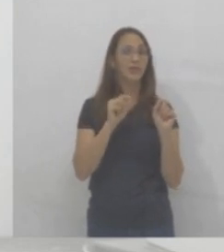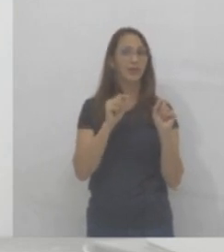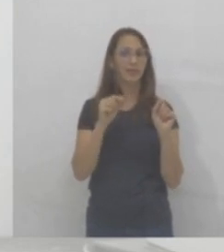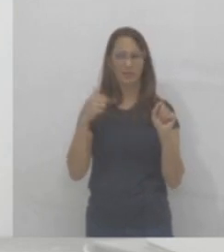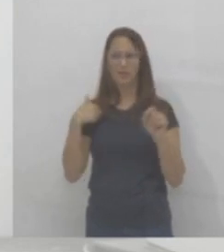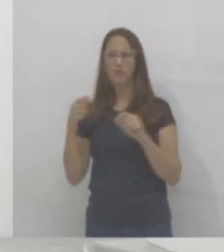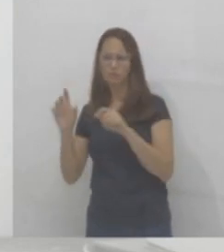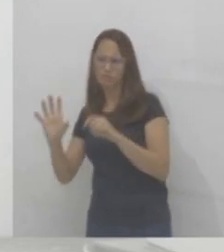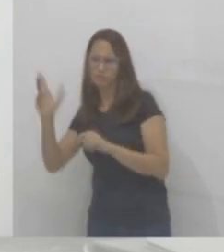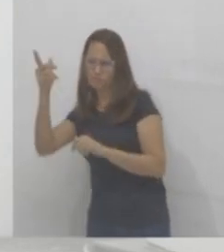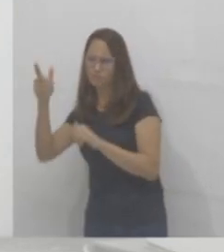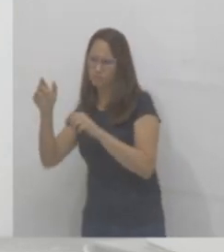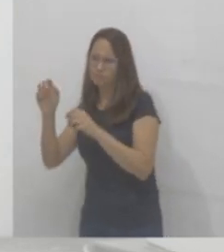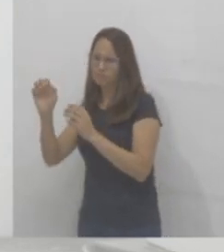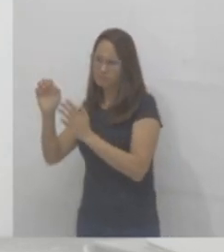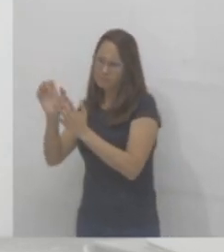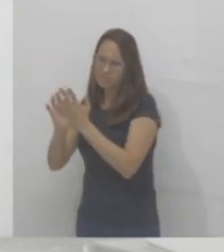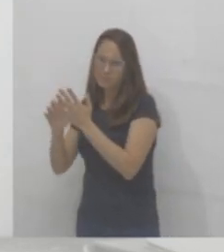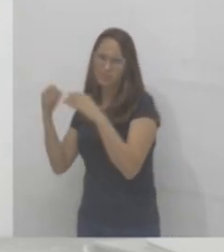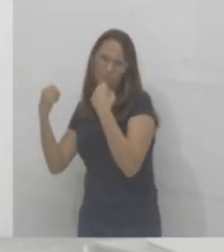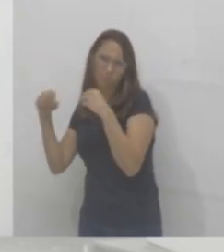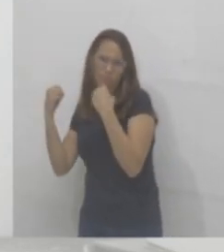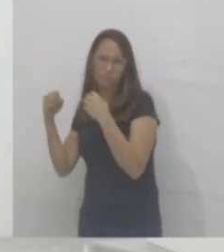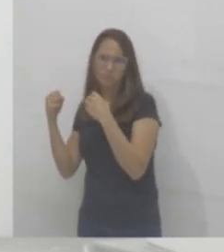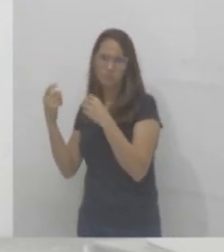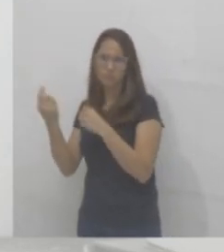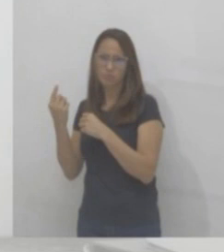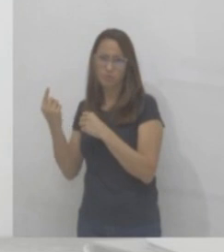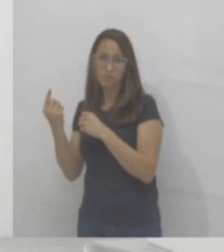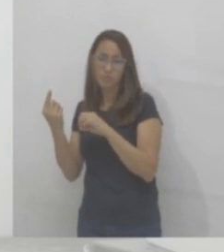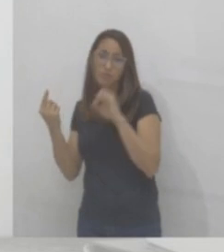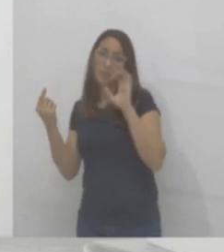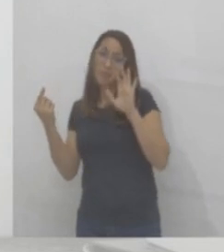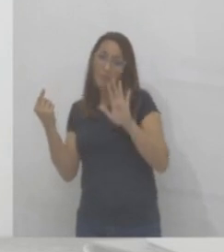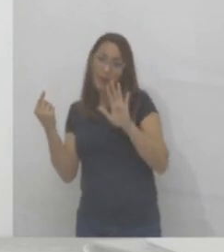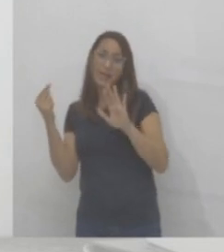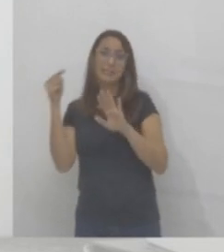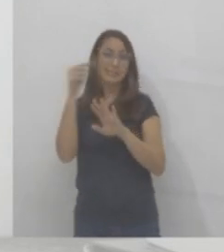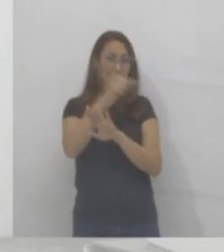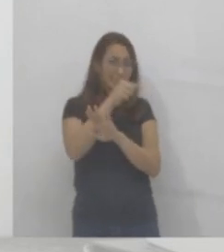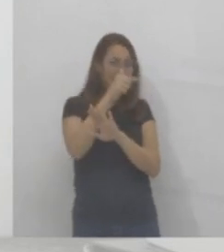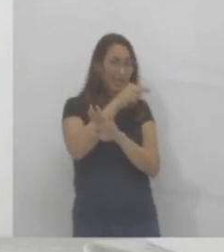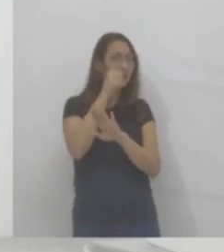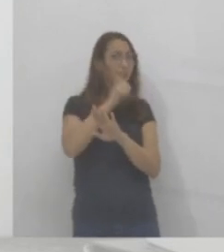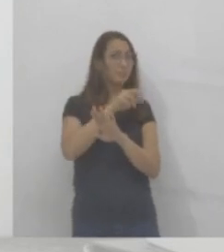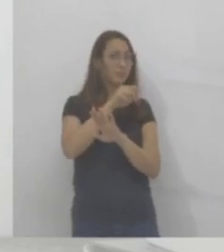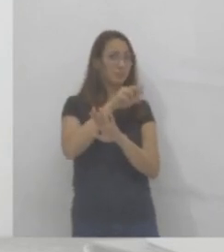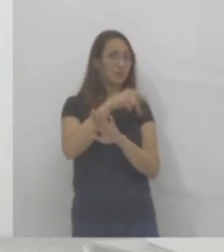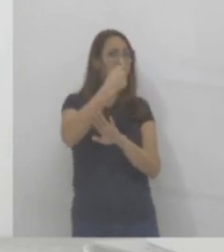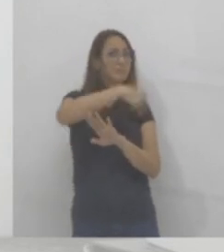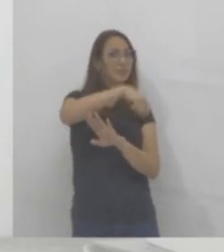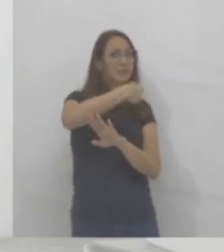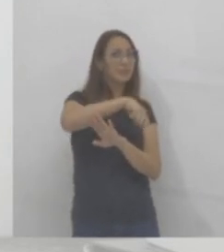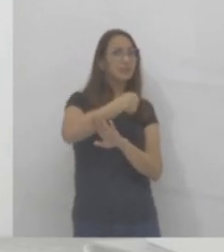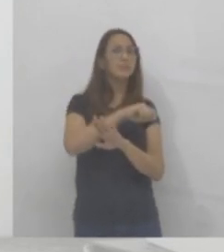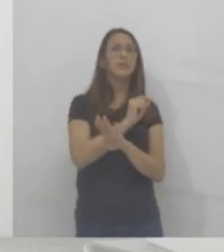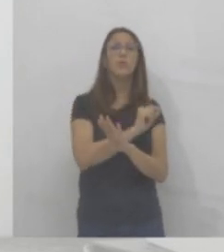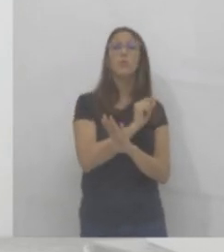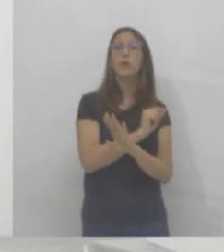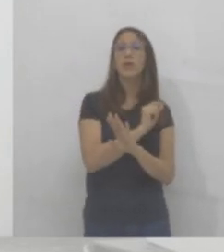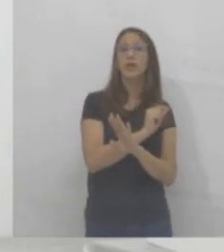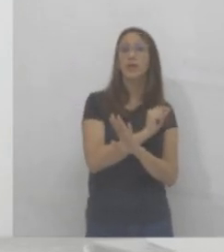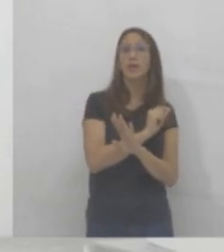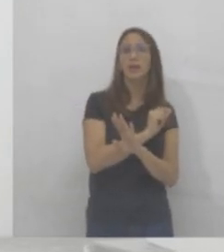tá? Eu vou ter que fazer meus exercícios sozinhos, esse é o resultado, a ação futura, tá? Se no presente, a minha